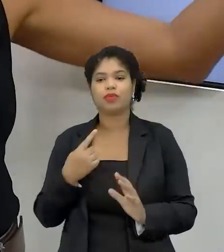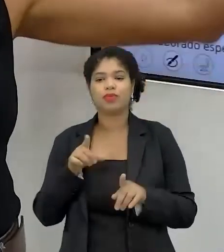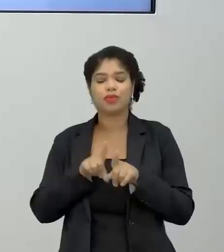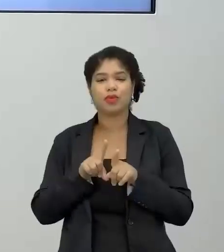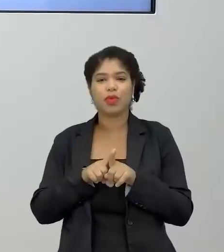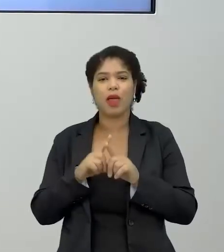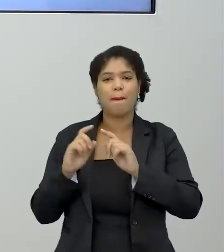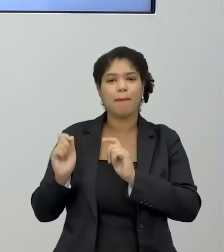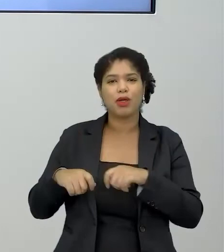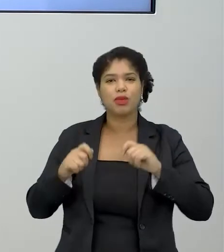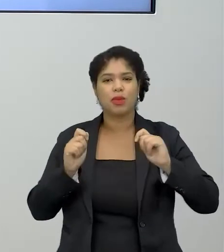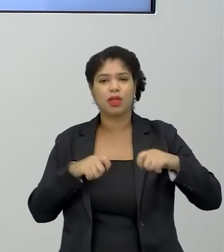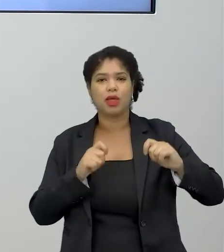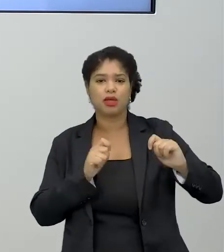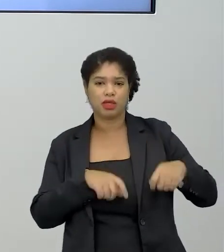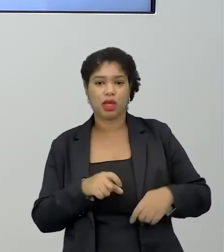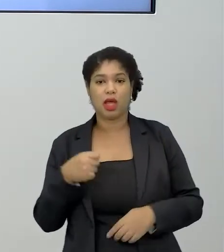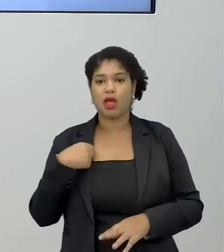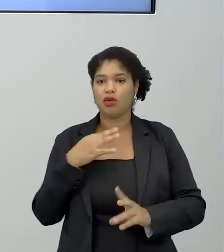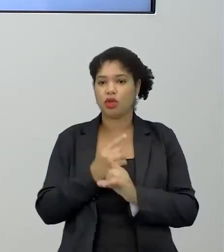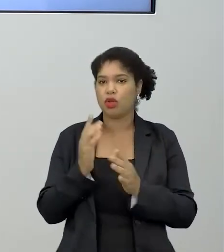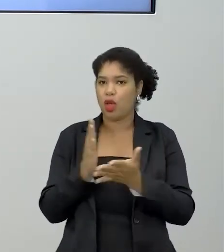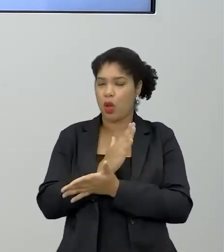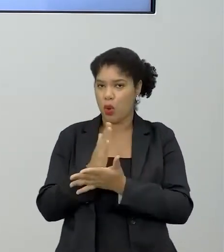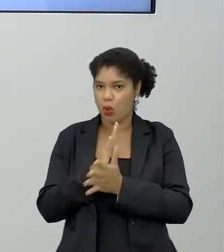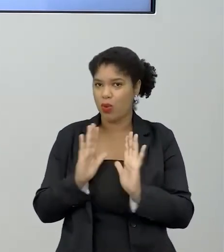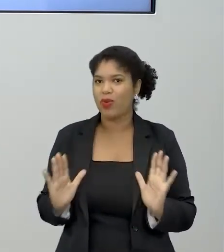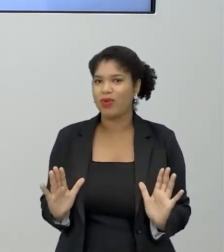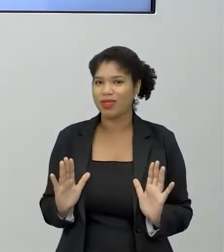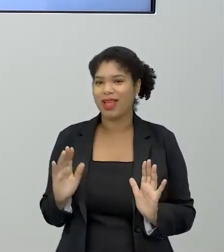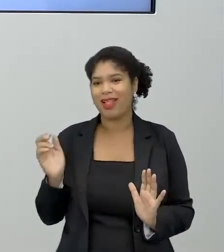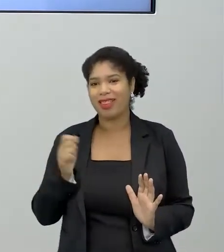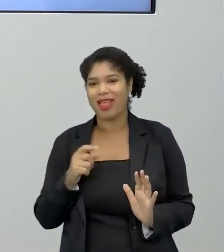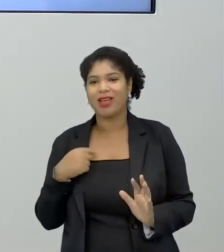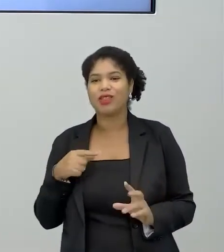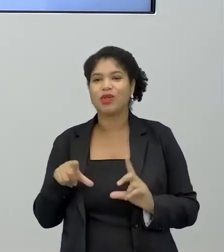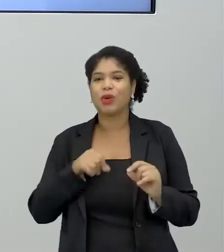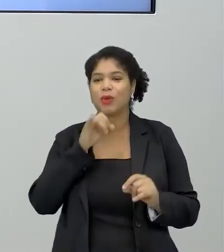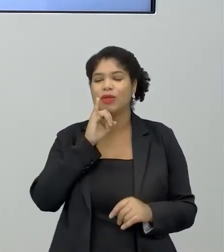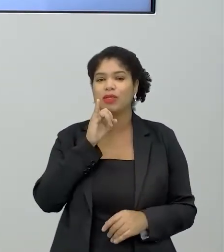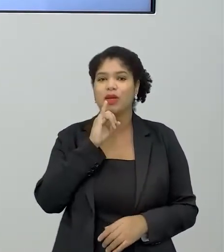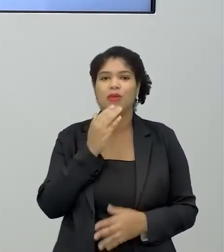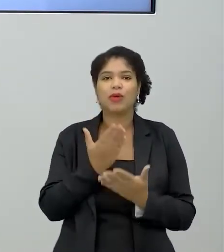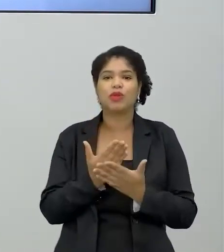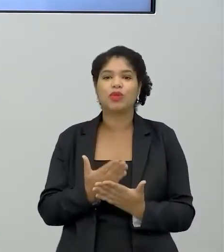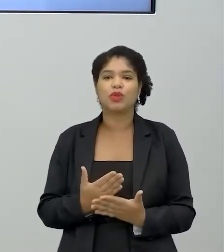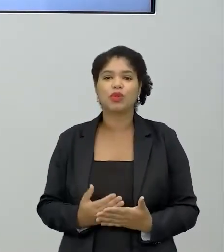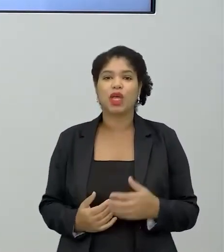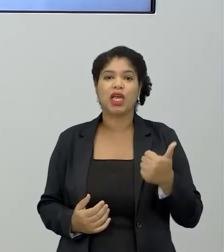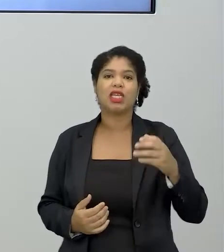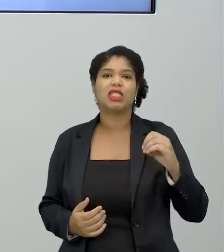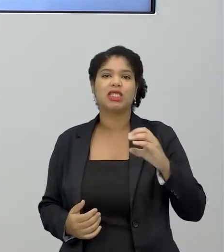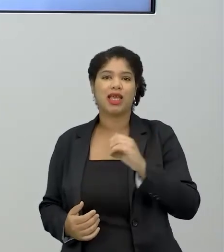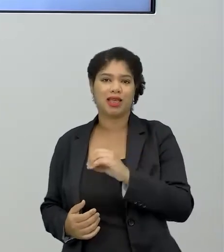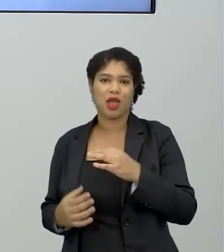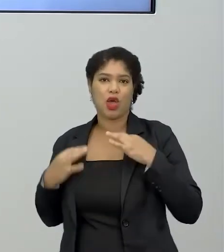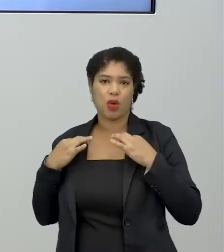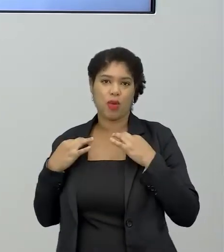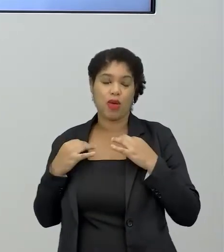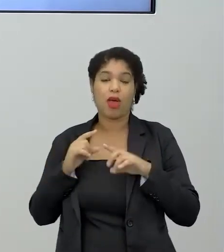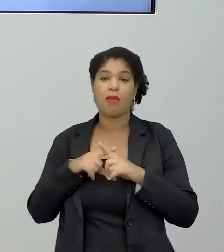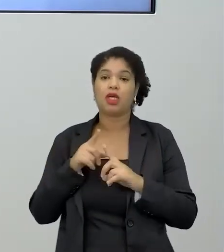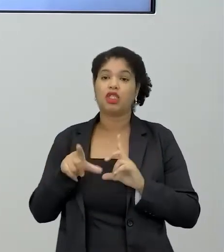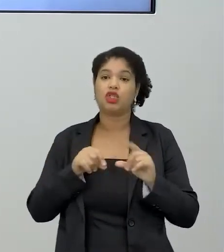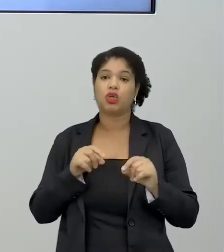todas as possibilidades. Eu escolho algumas, né? Eu posso escolher, por exemplo, na produção de 100 camisetas, né? Mas eu poderia